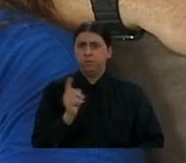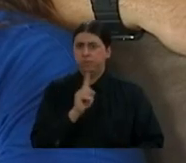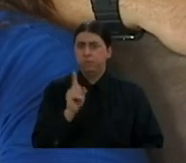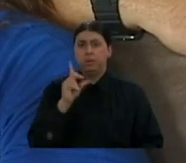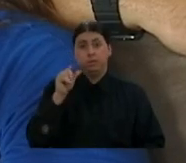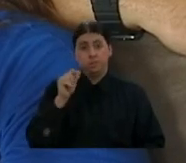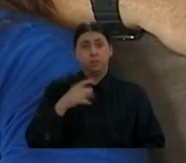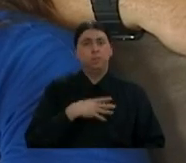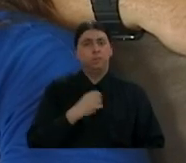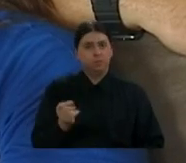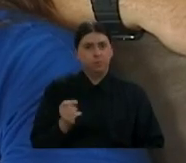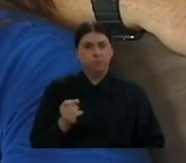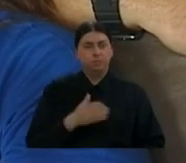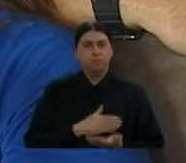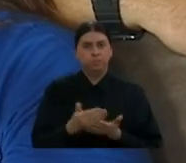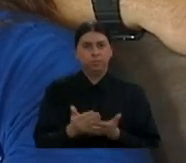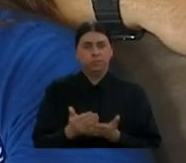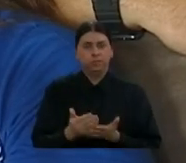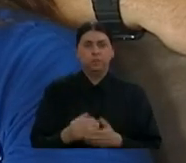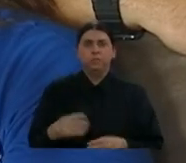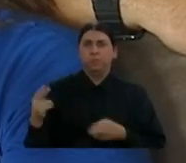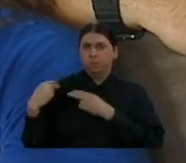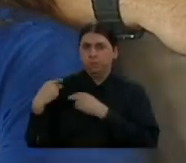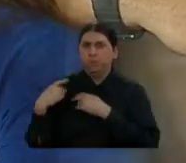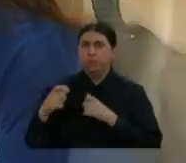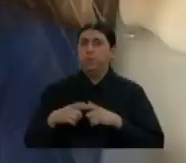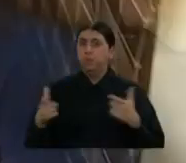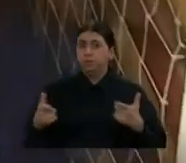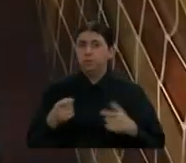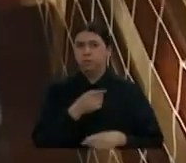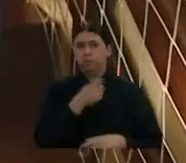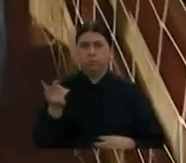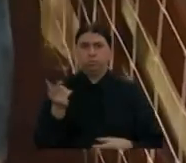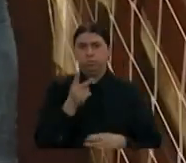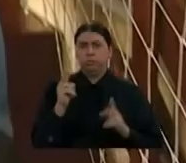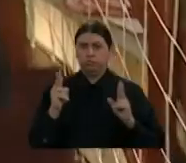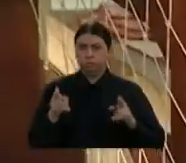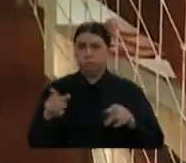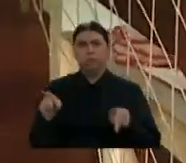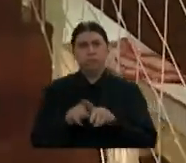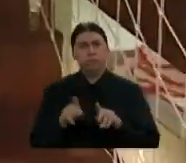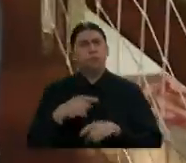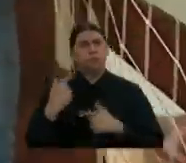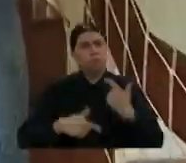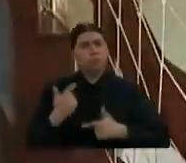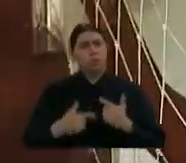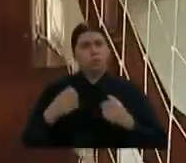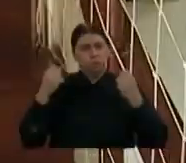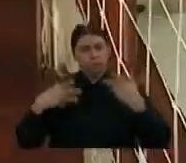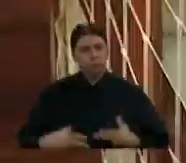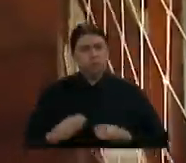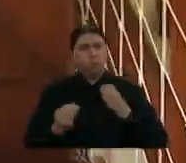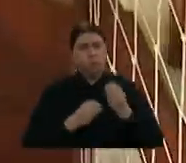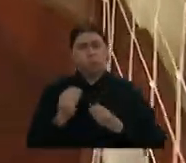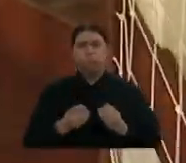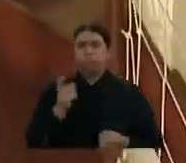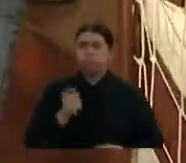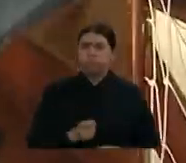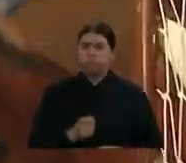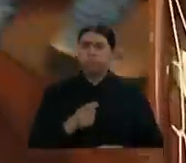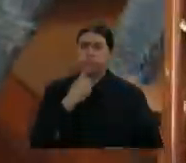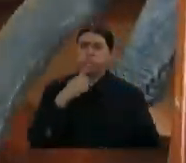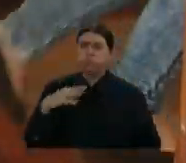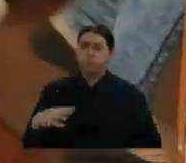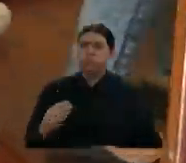filhos exército de responsabilidade de vocês mas ficou bem como seria o trabalho como que seria como as crianças e